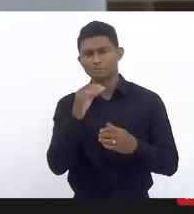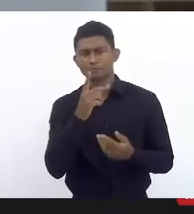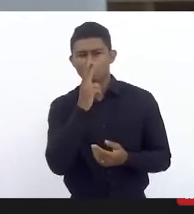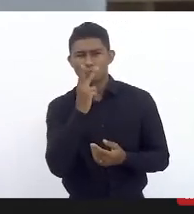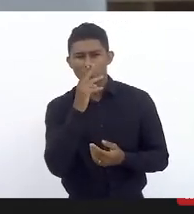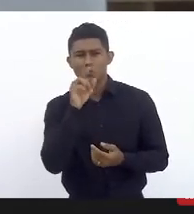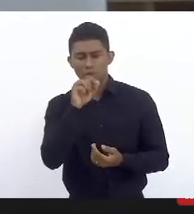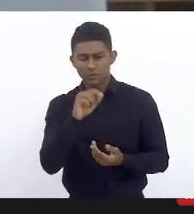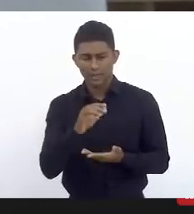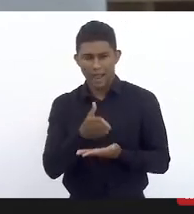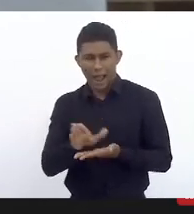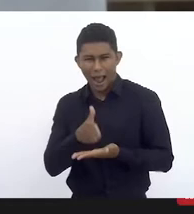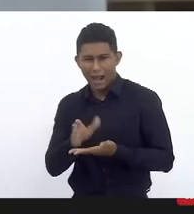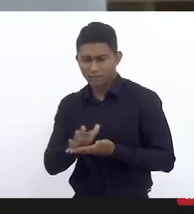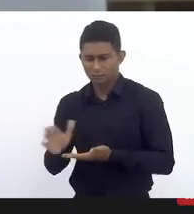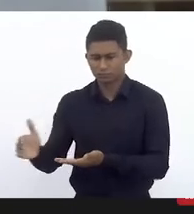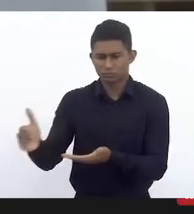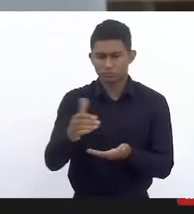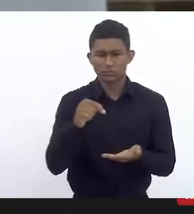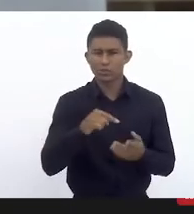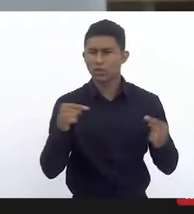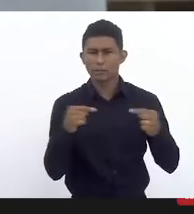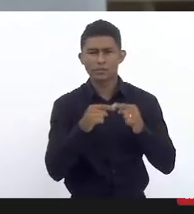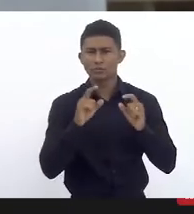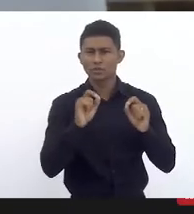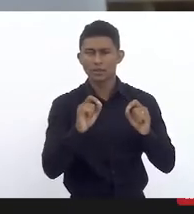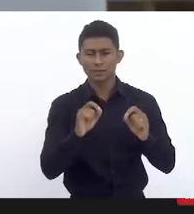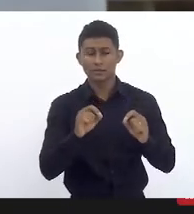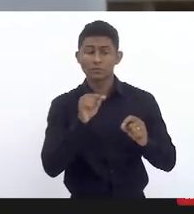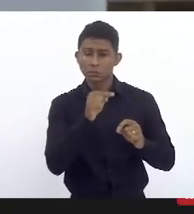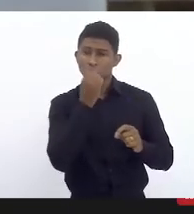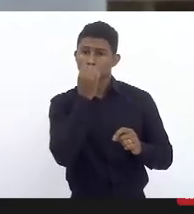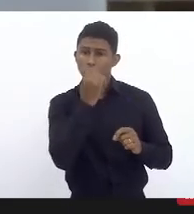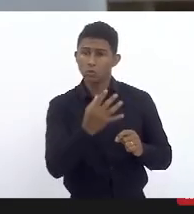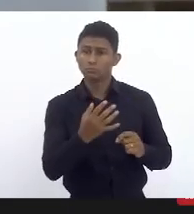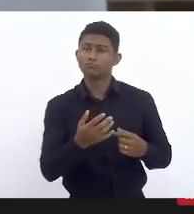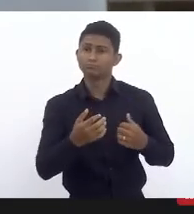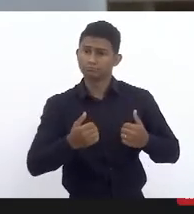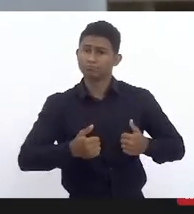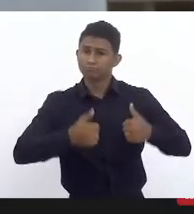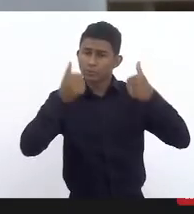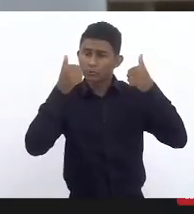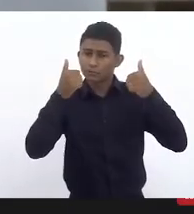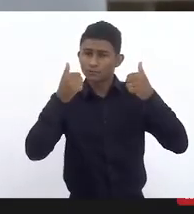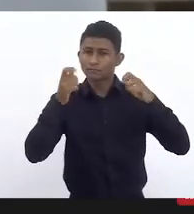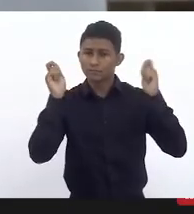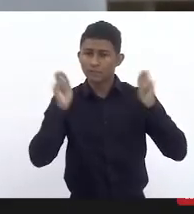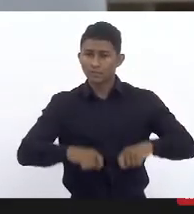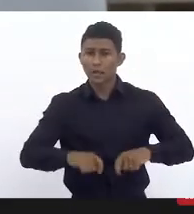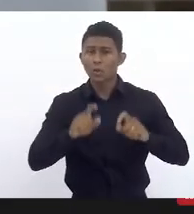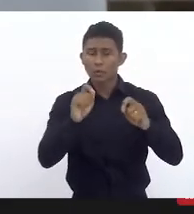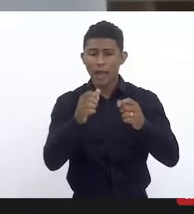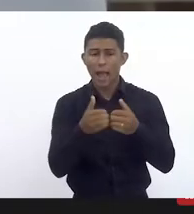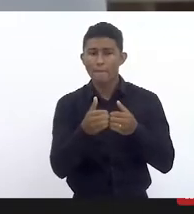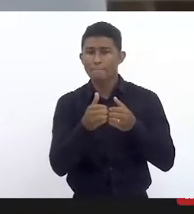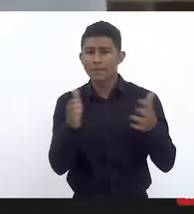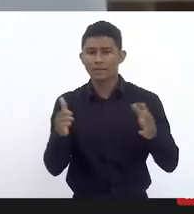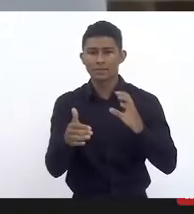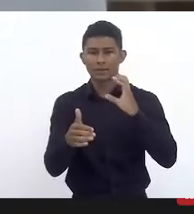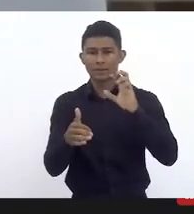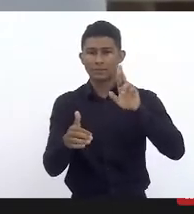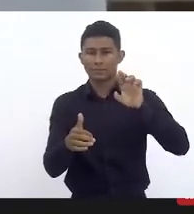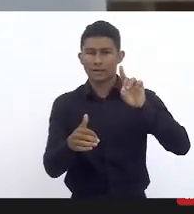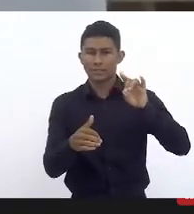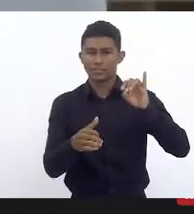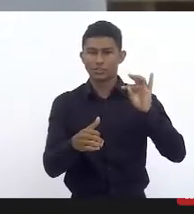resultado positivo do balanço patrimonial e que vai nos dar a possibilidade de abertura de crédito adicional